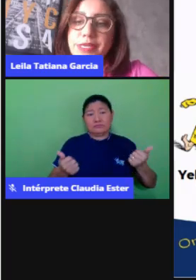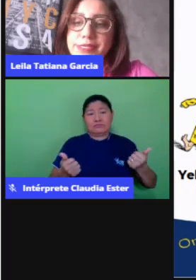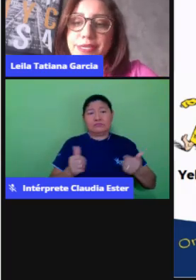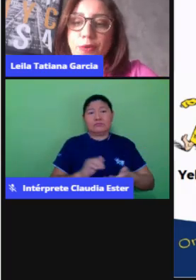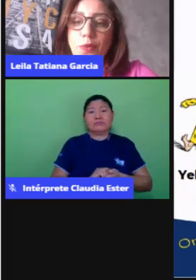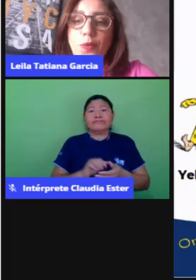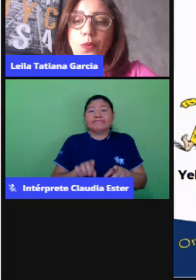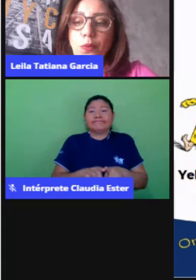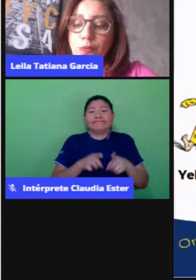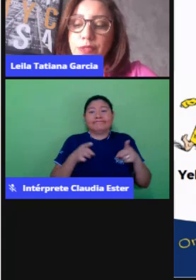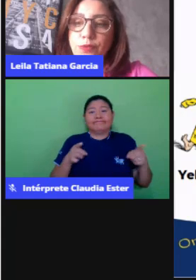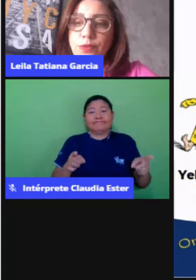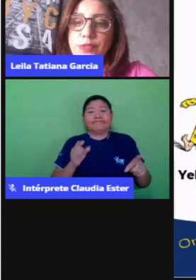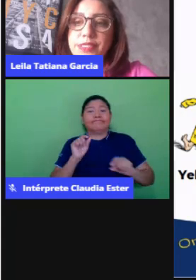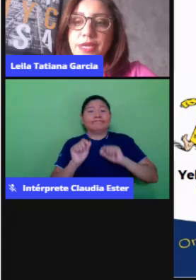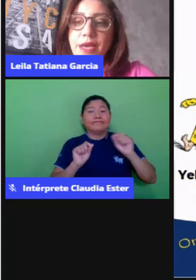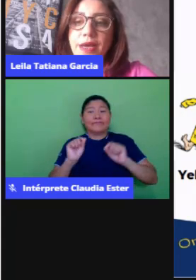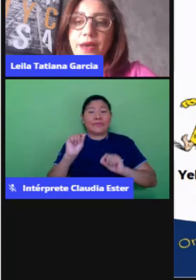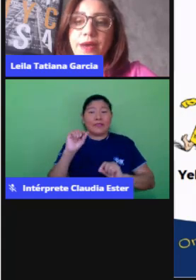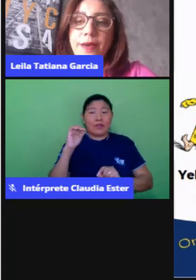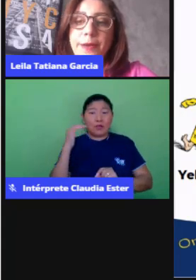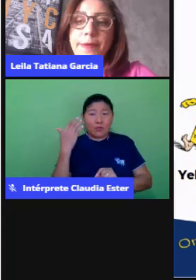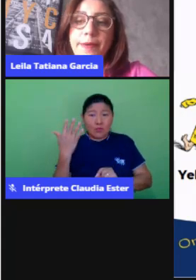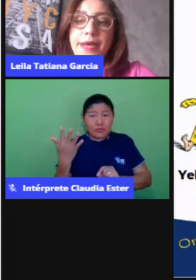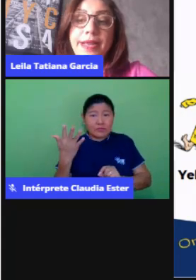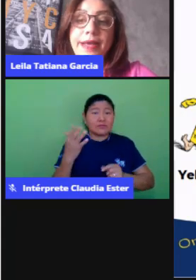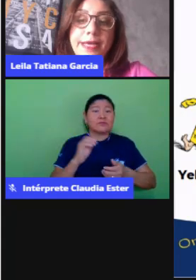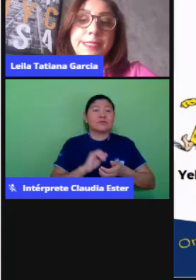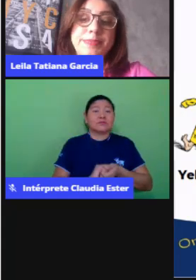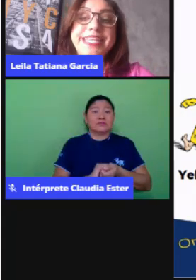que aconteceu? Um dos